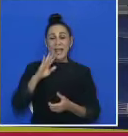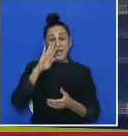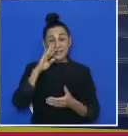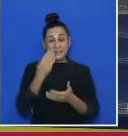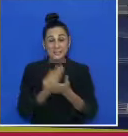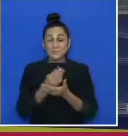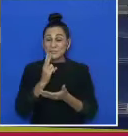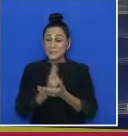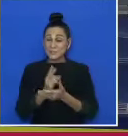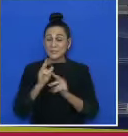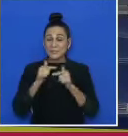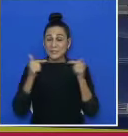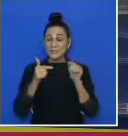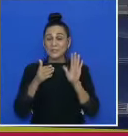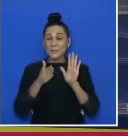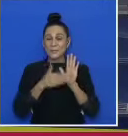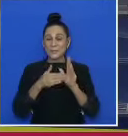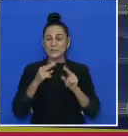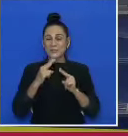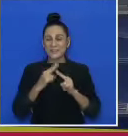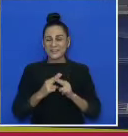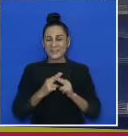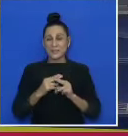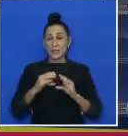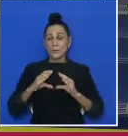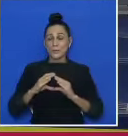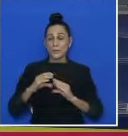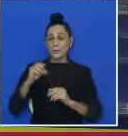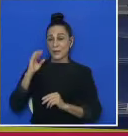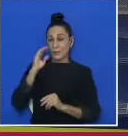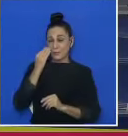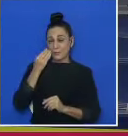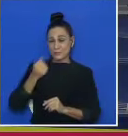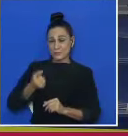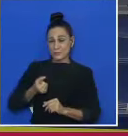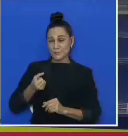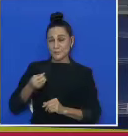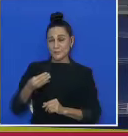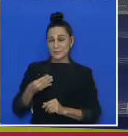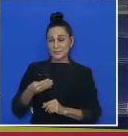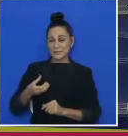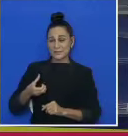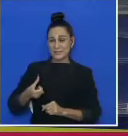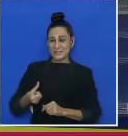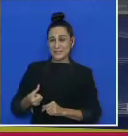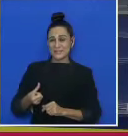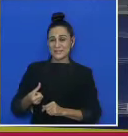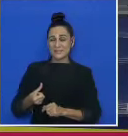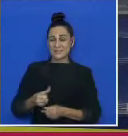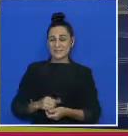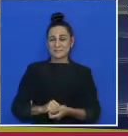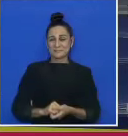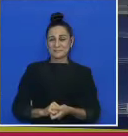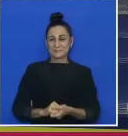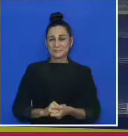Acredite sempre na sorte e aposte nas loterias Caixa, bola rosa, número 46.